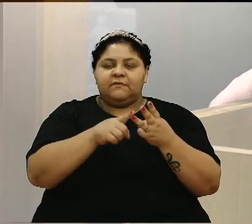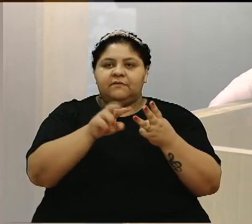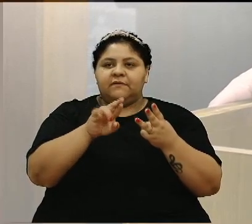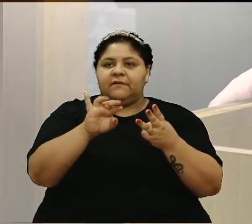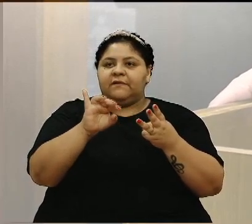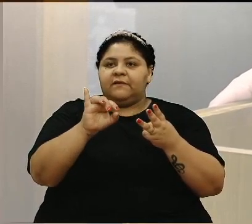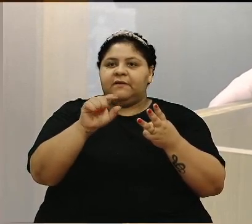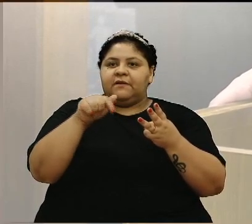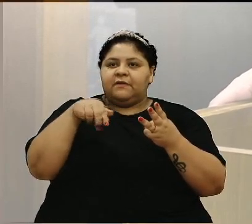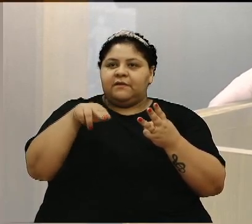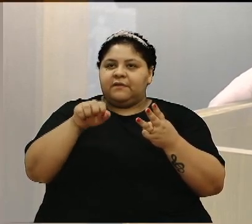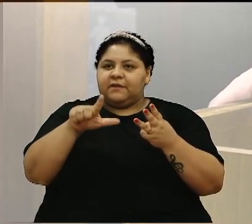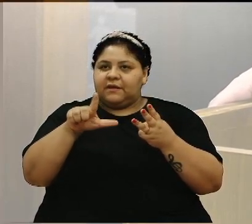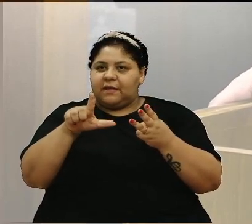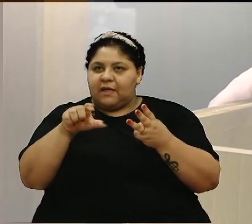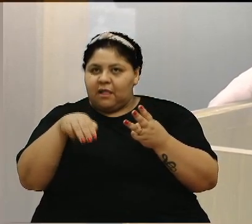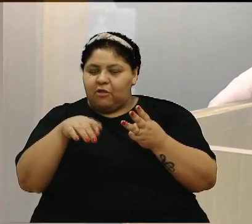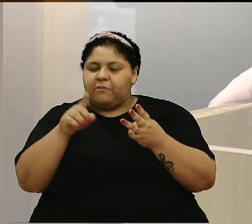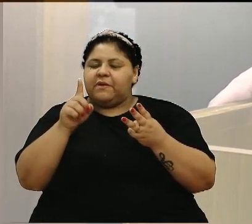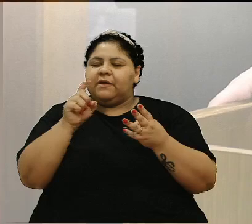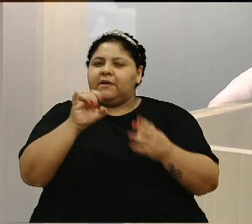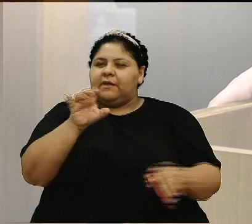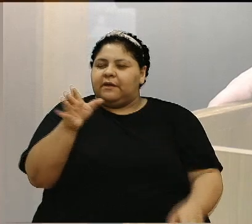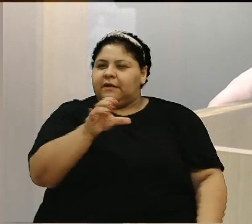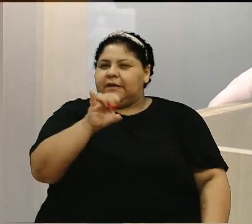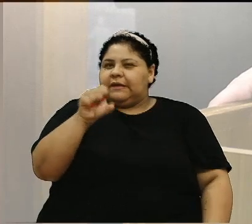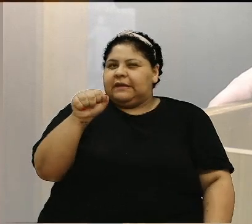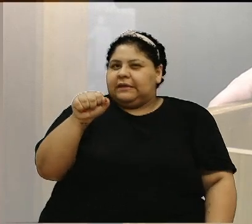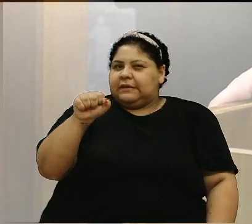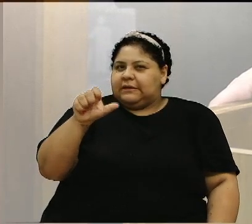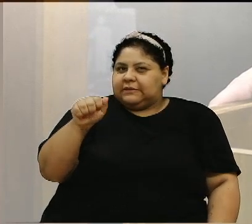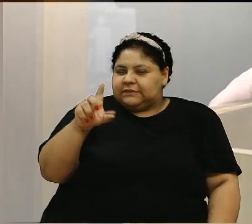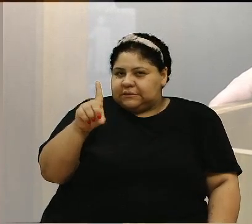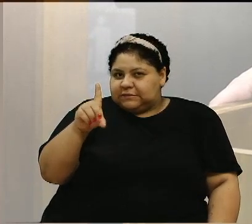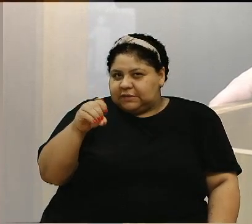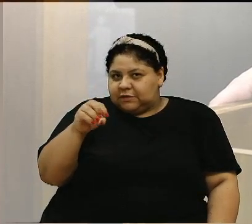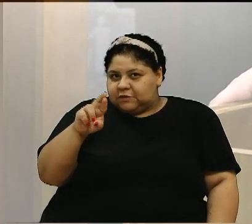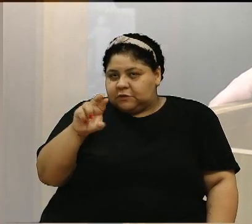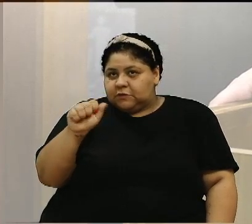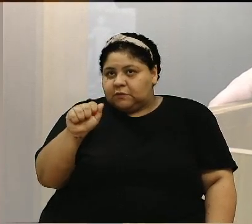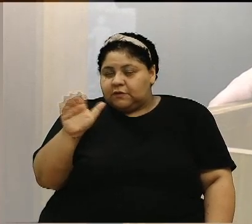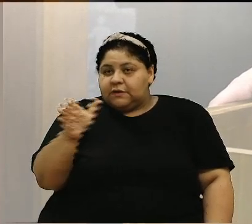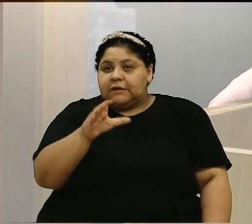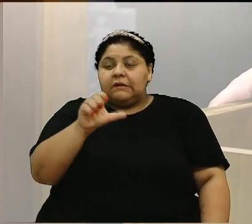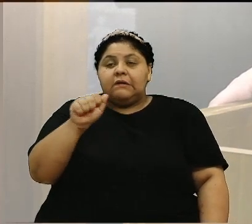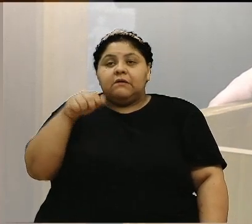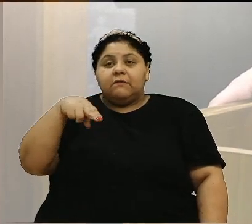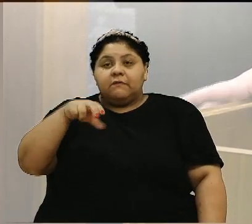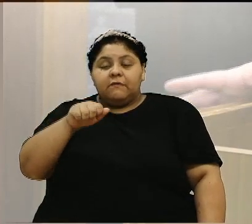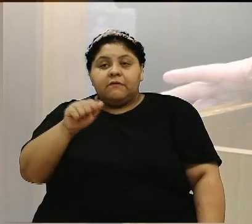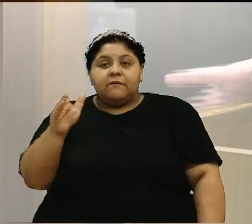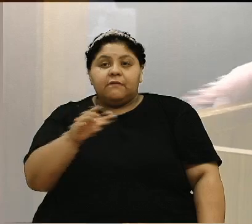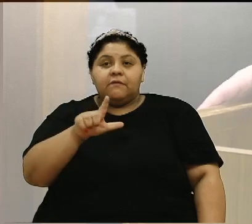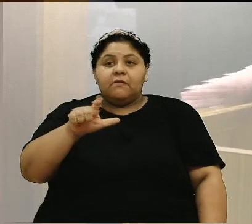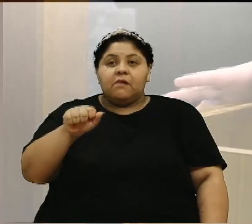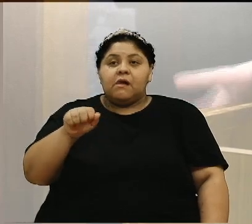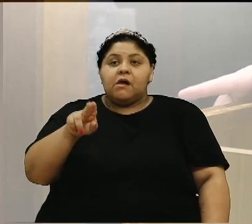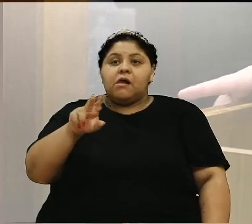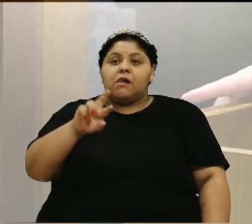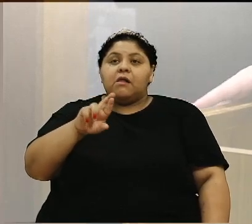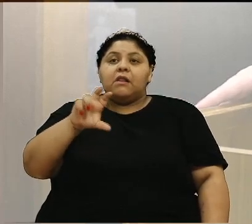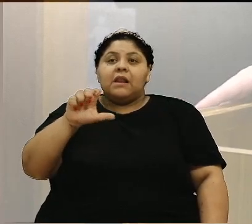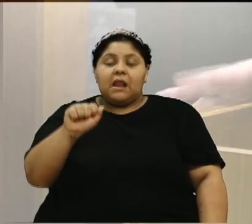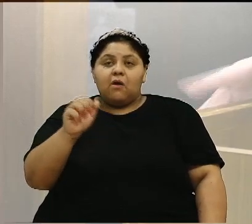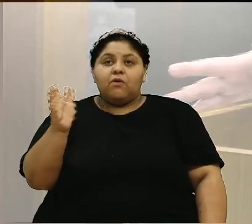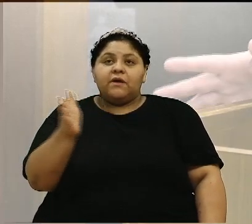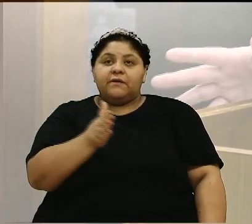Bernardi, Isadora Testolin, Pedro Henrique Borges dos Santos, Ana Caroline da Silva Tonello, Laura Kaline de Fraga